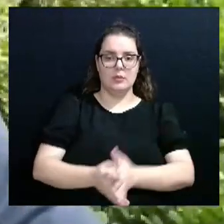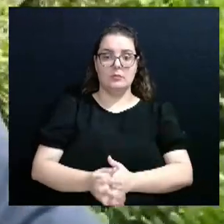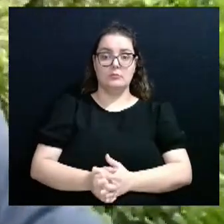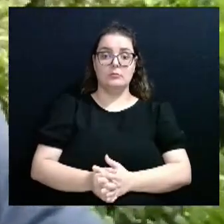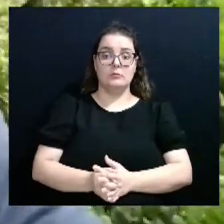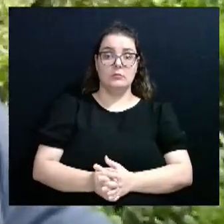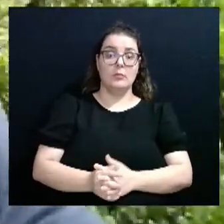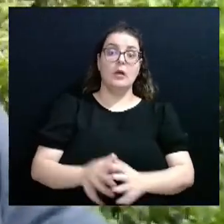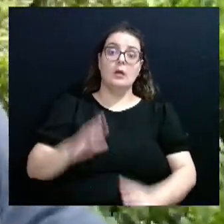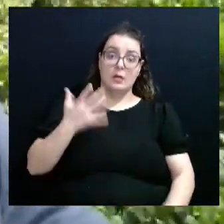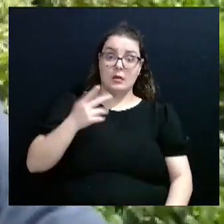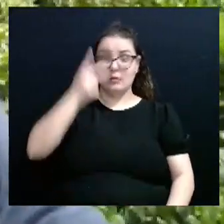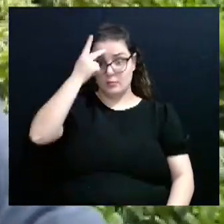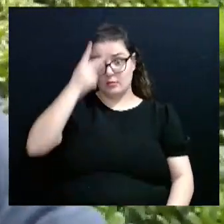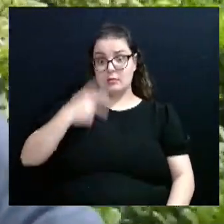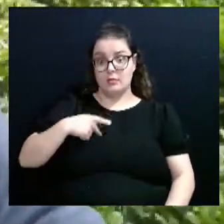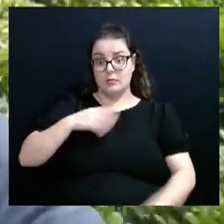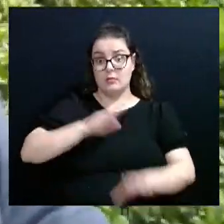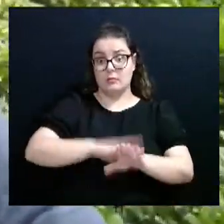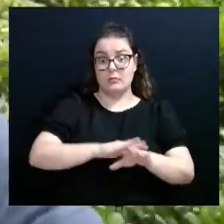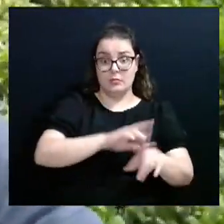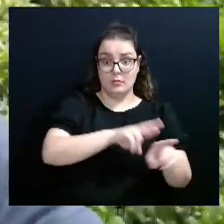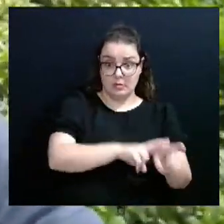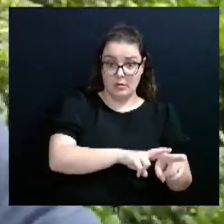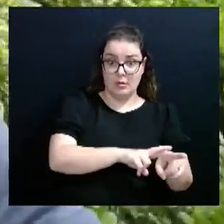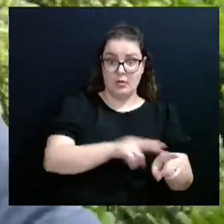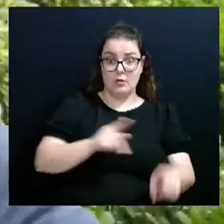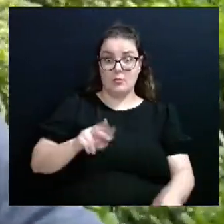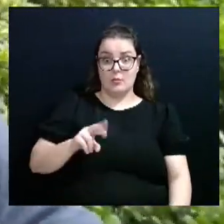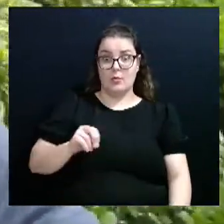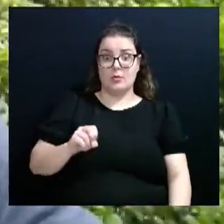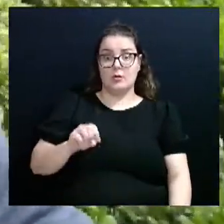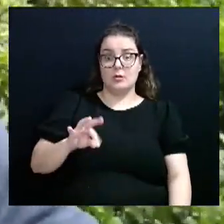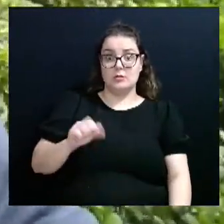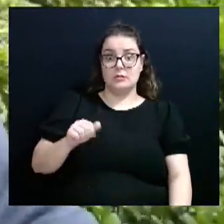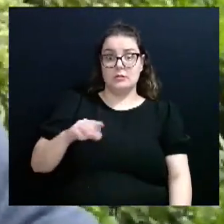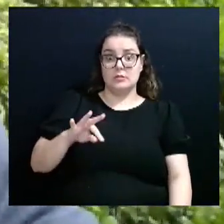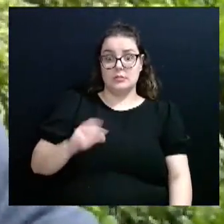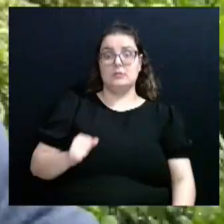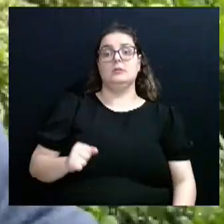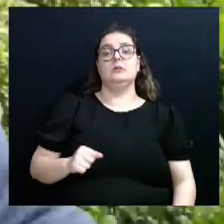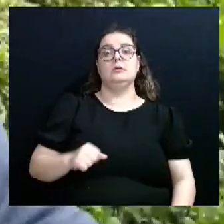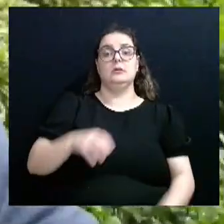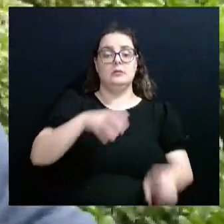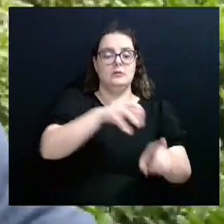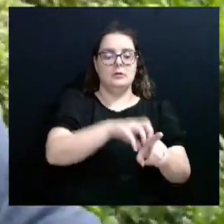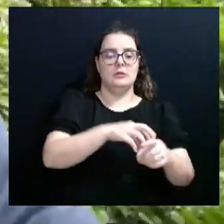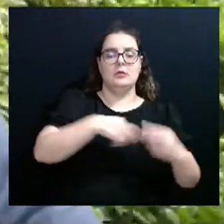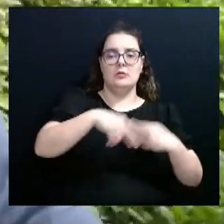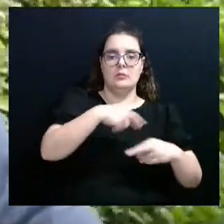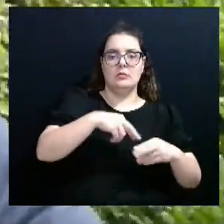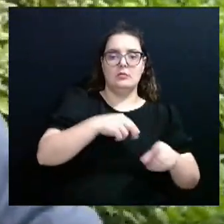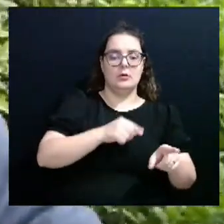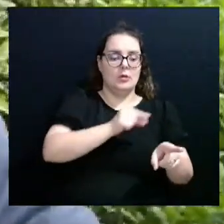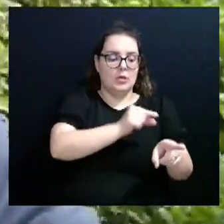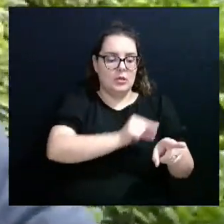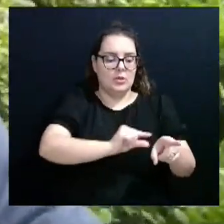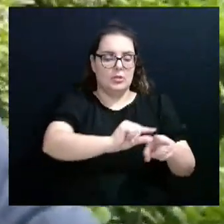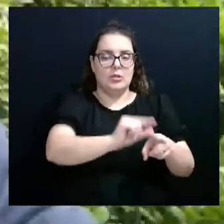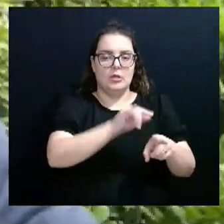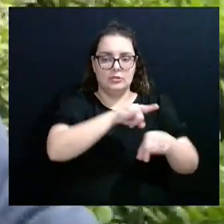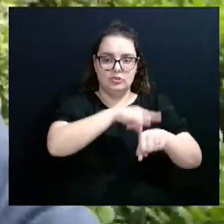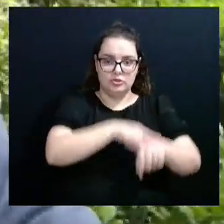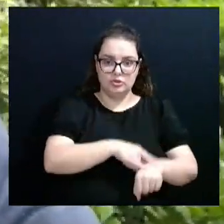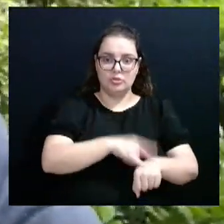própria função da próstata, né? A próstata ela é um órgão que envolve o canal da urina e ela é um órgão que tem uma participação importante